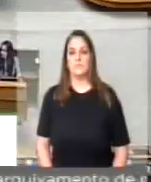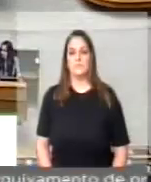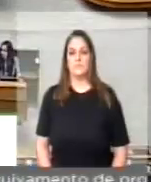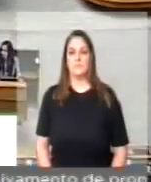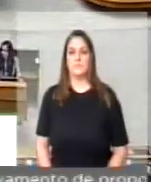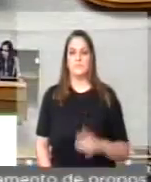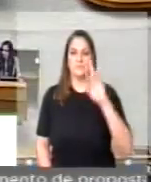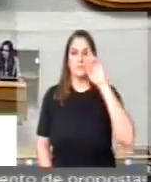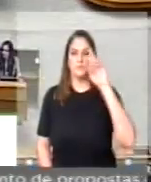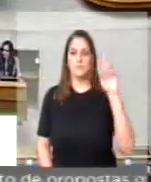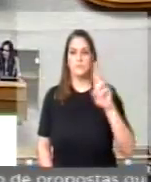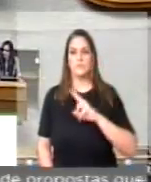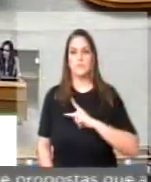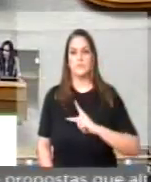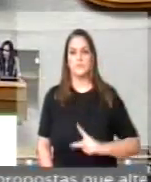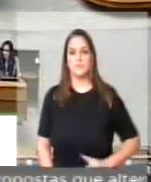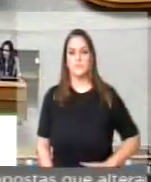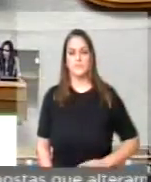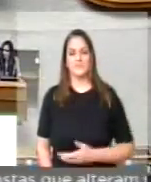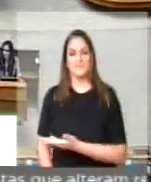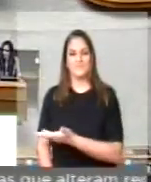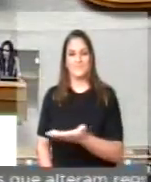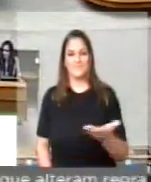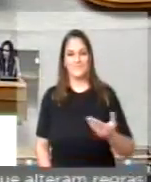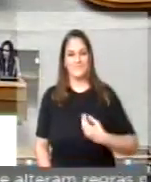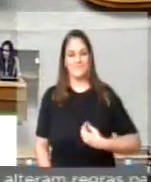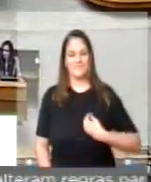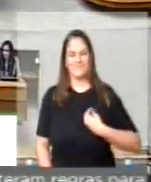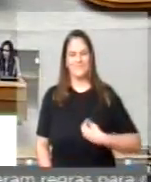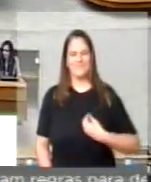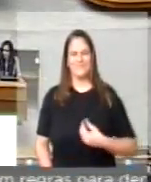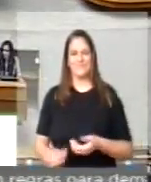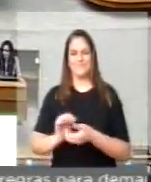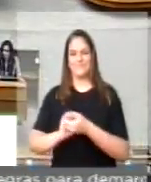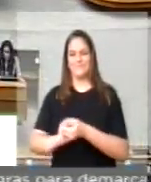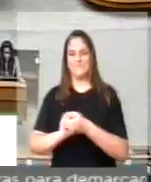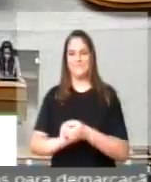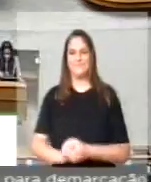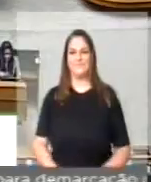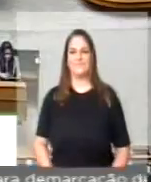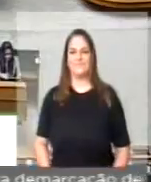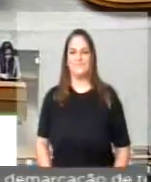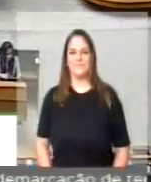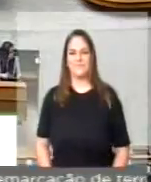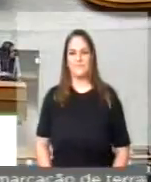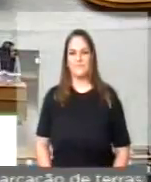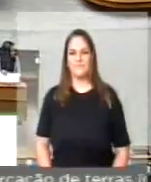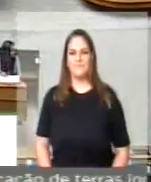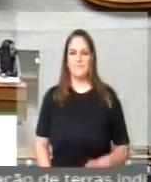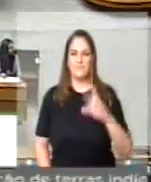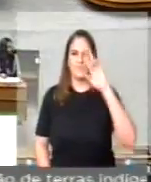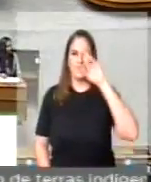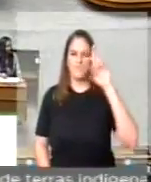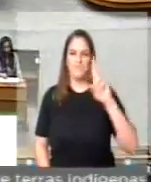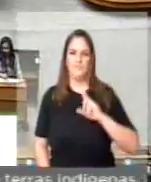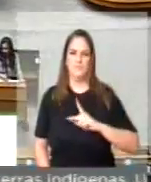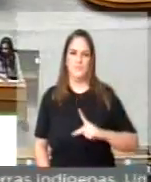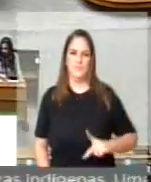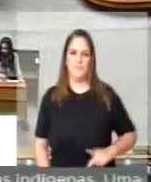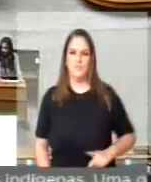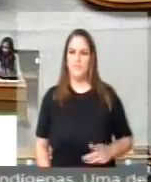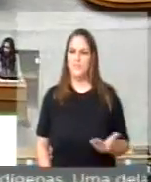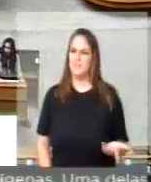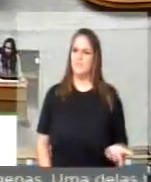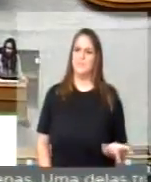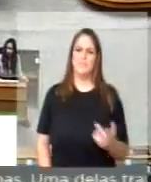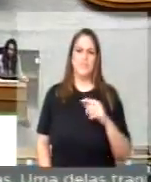Senhor presidente, colegas parlamentares. Senhor presidente, não é novidade para ninguém que a gente vive um